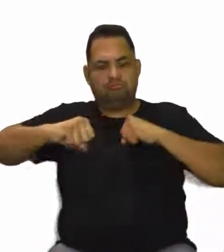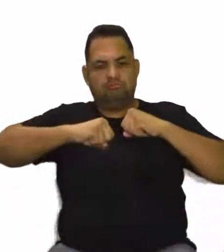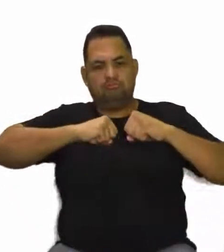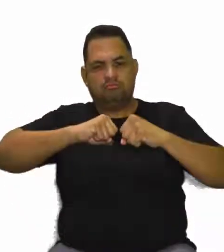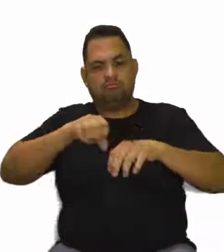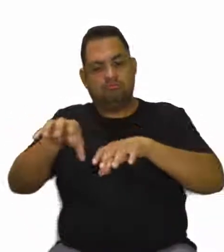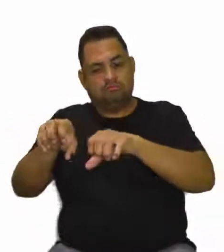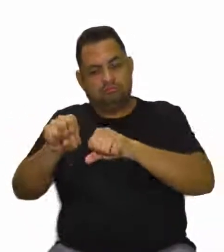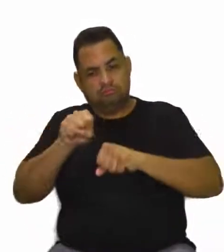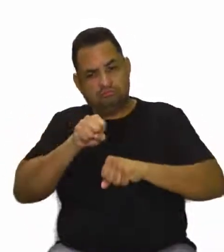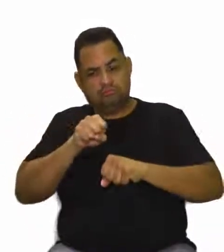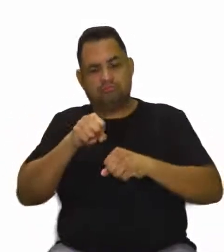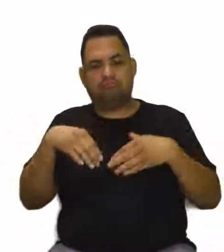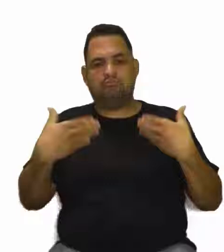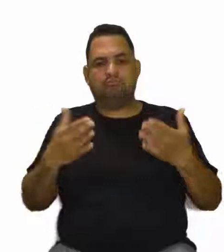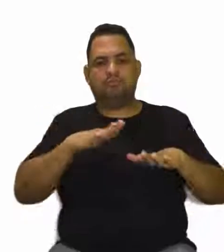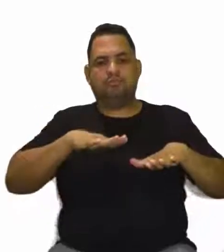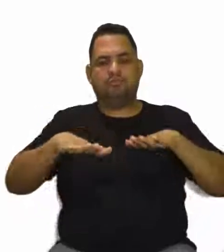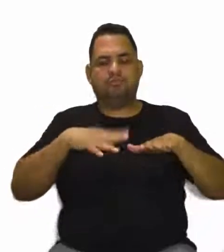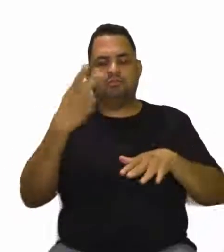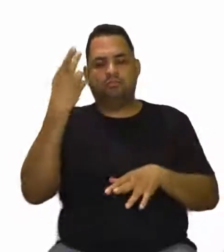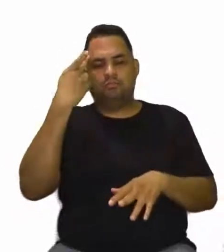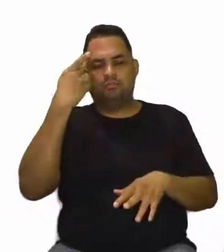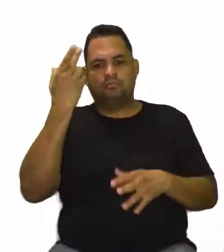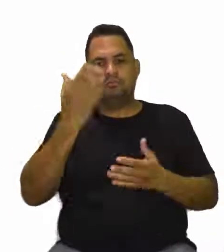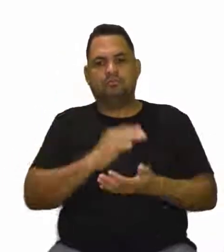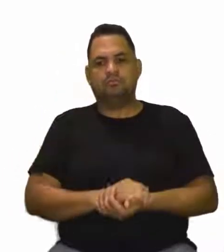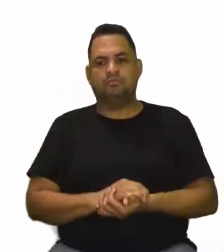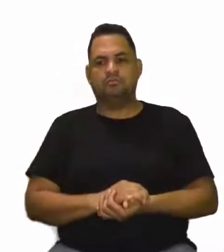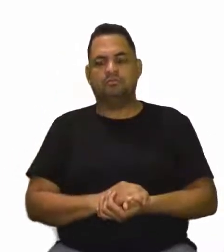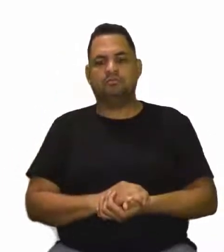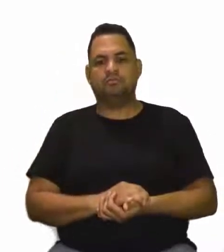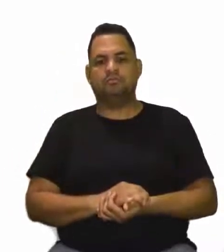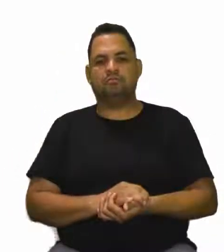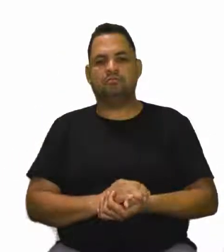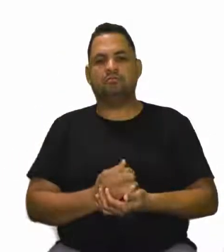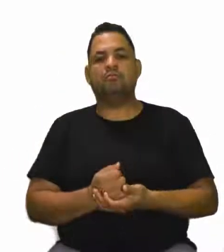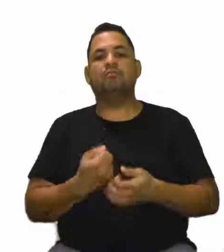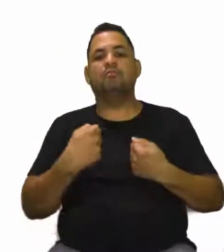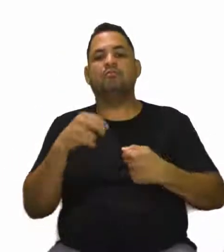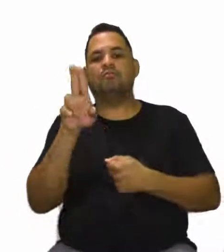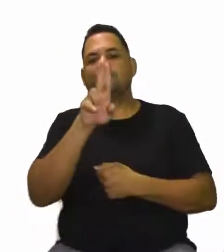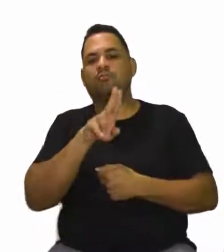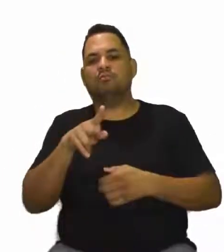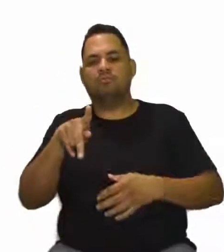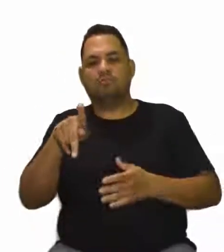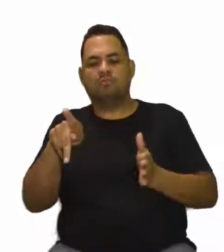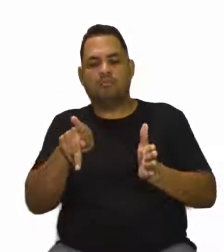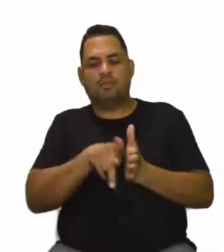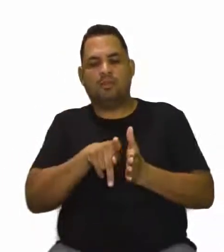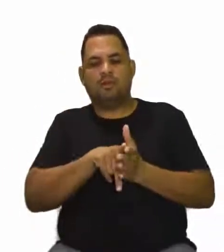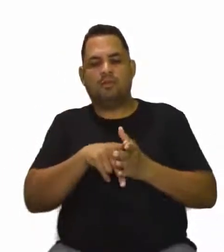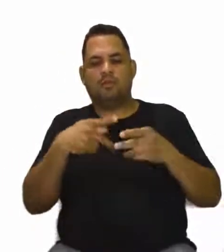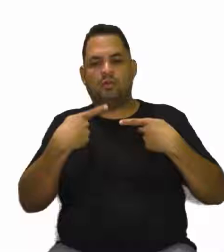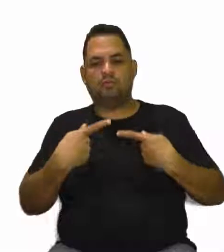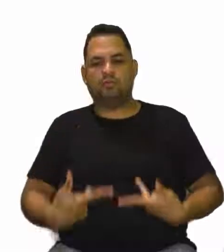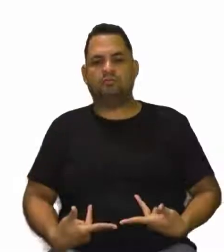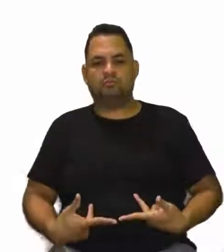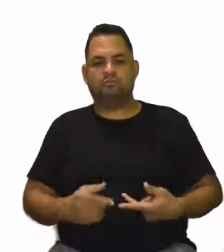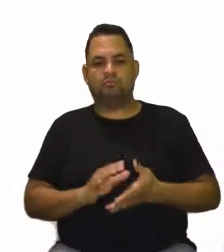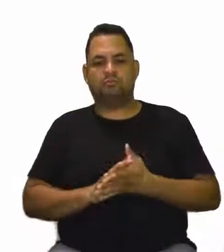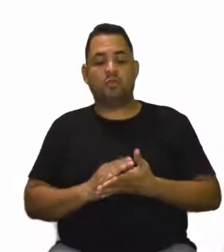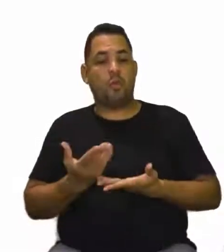correr, puxar. Então, são movimentos naturais ali. Ele pode utilizar o próprio corpo